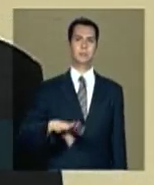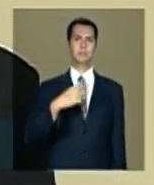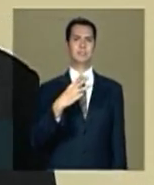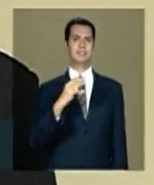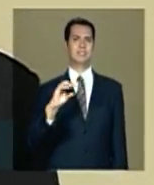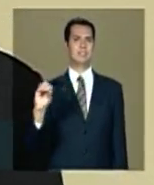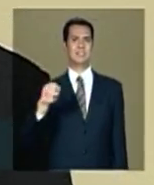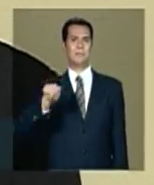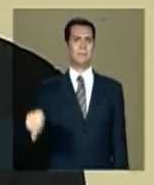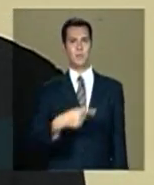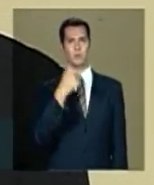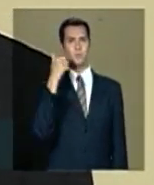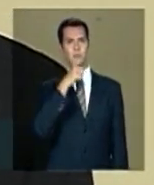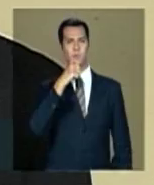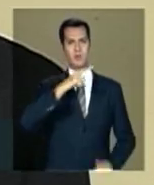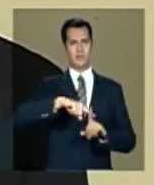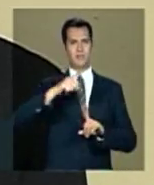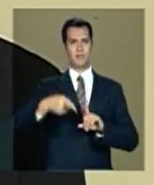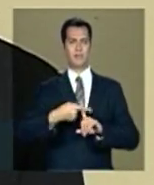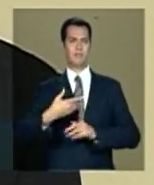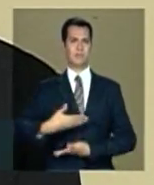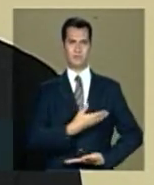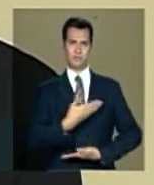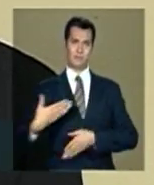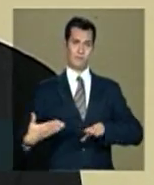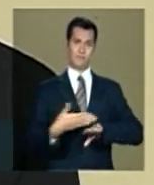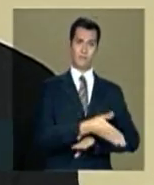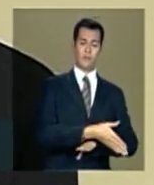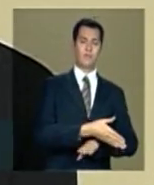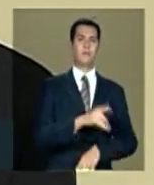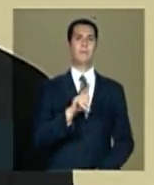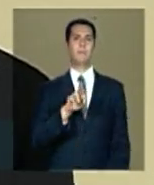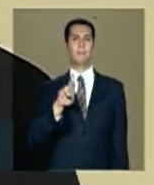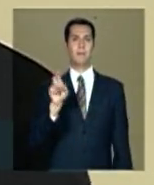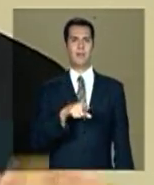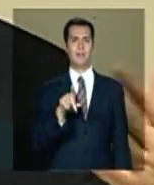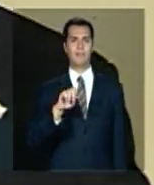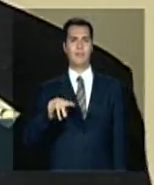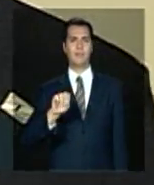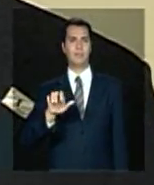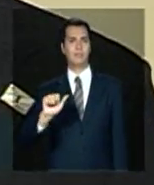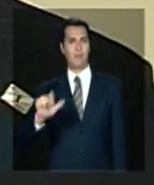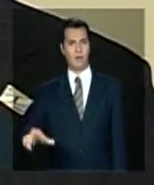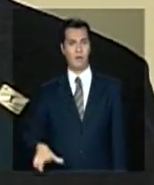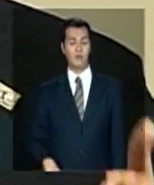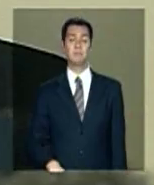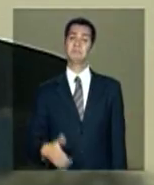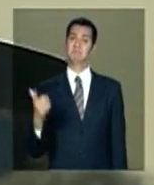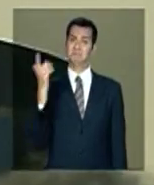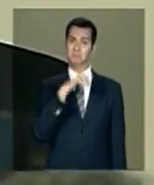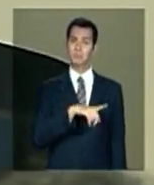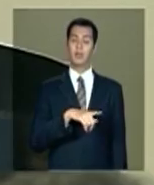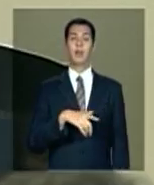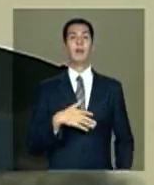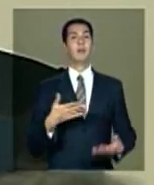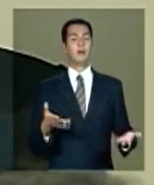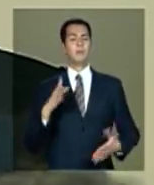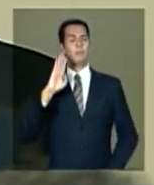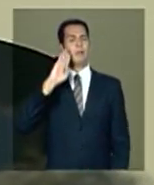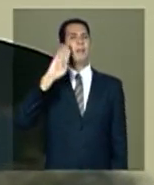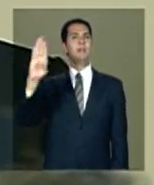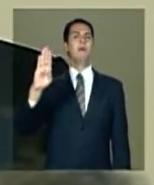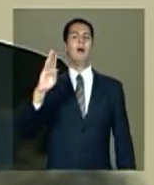fizeram pelo menos sete consultas no pré-natal Isso já é uma ação forte com a primeira resposta da rede cegonha o principal